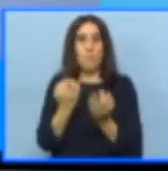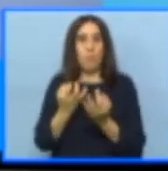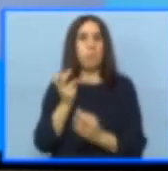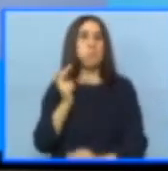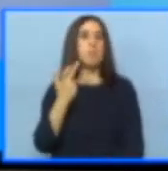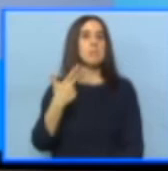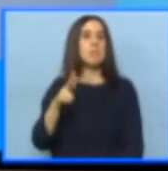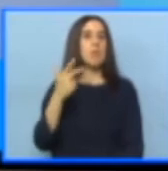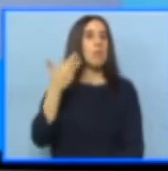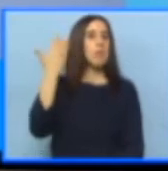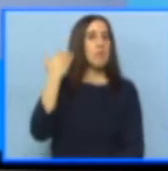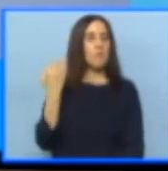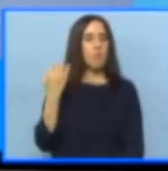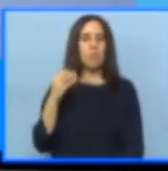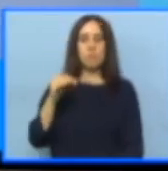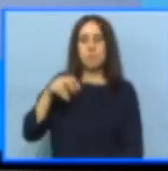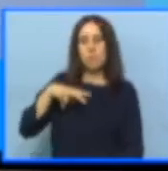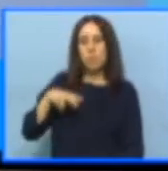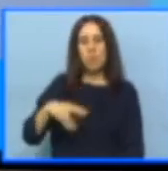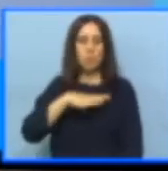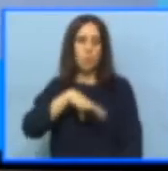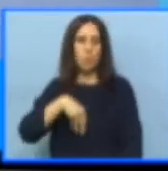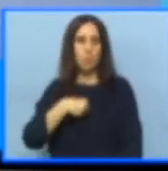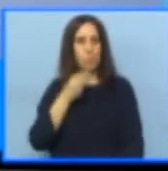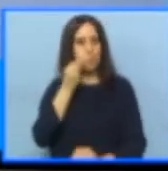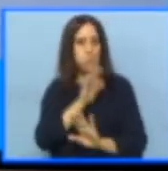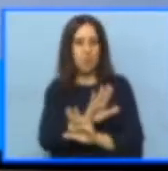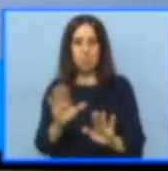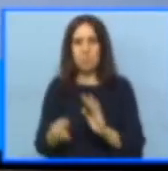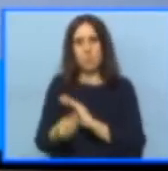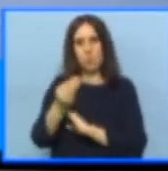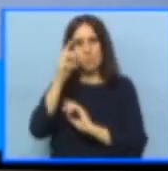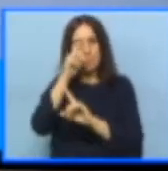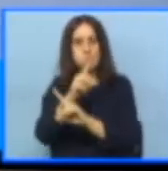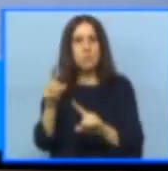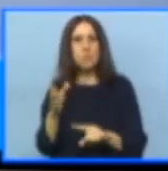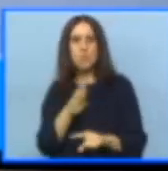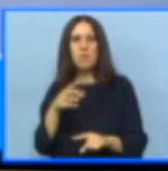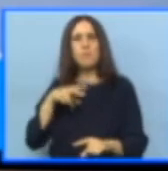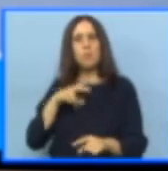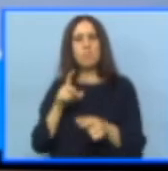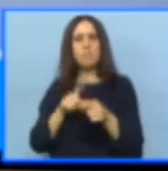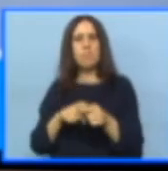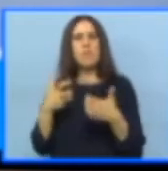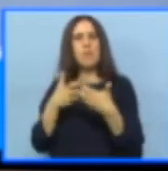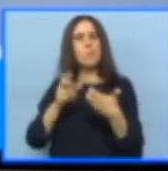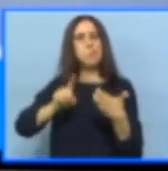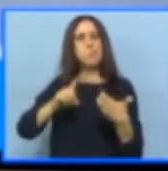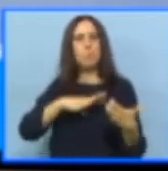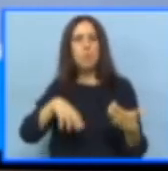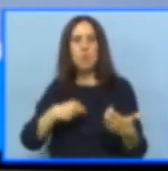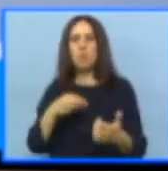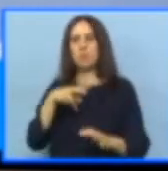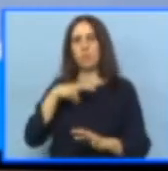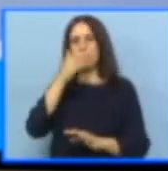num contexto de Portugal e do mundo, de forma particular como nós conhecemos, com Portugal da Primeira Guerra Mundial, com Portugal em dificuldades,